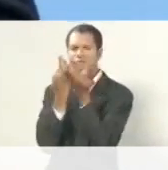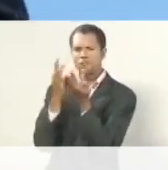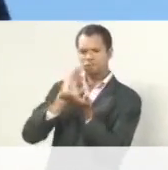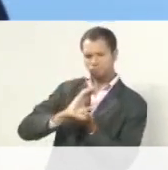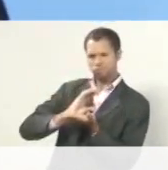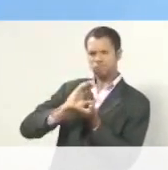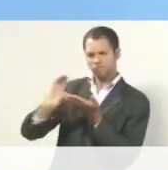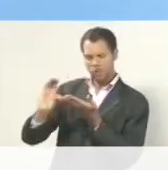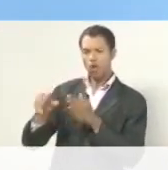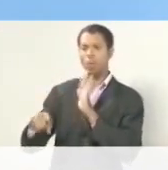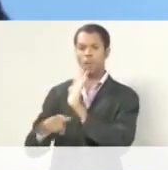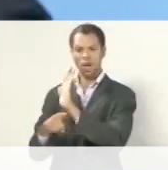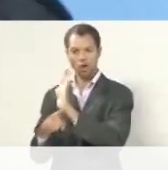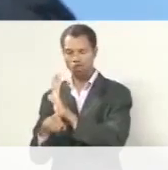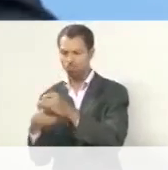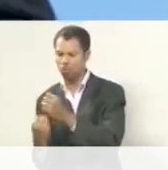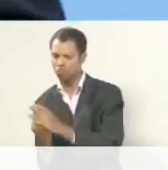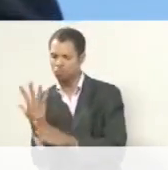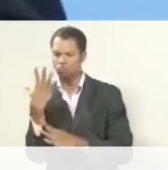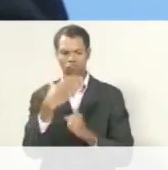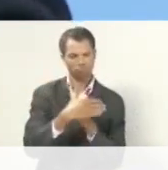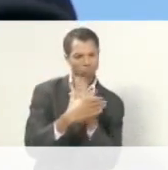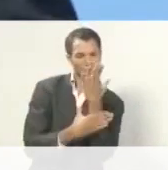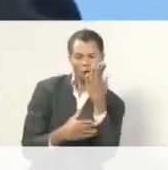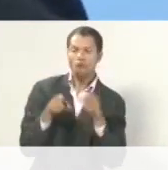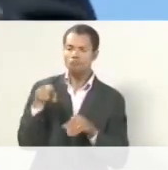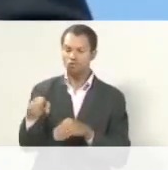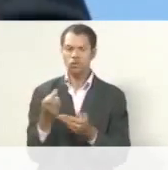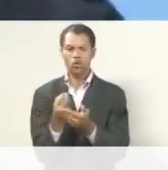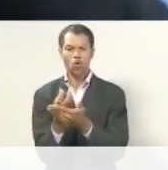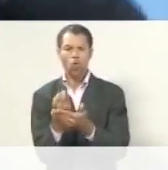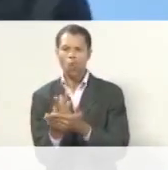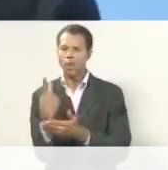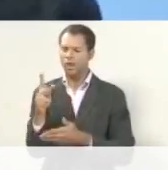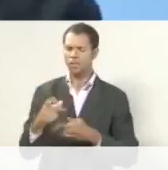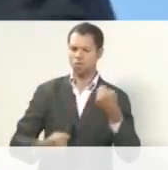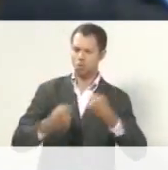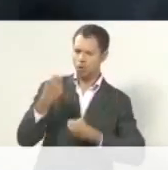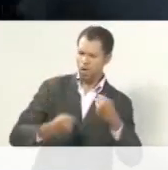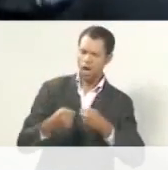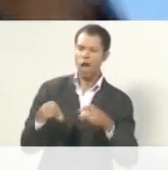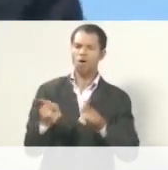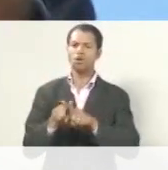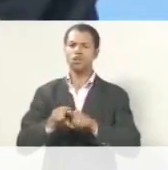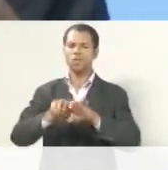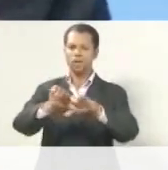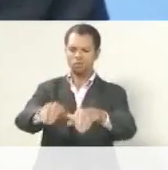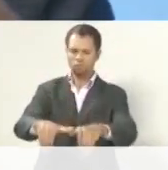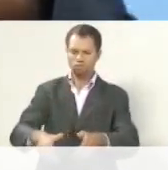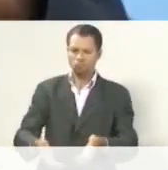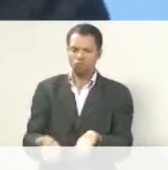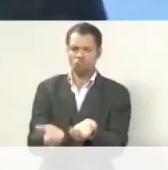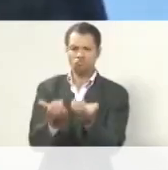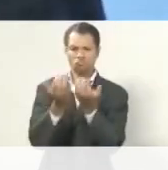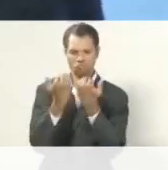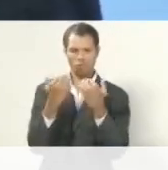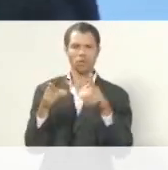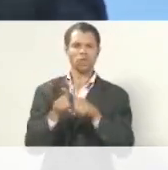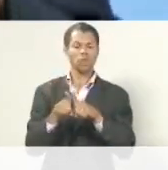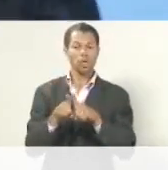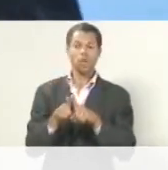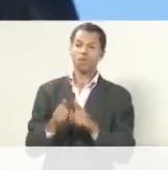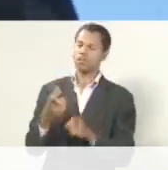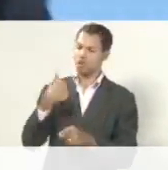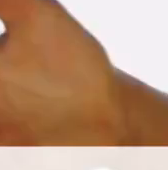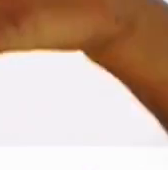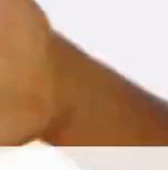Então, é dentro desse caminho que nós estamos mudando o Brasil. Por isso que eu acho que nossa candidatura é a que melhor sintetiza essas políticas